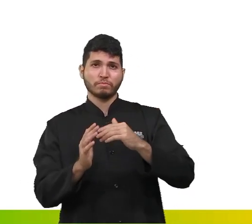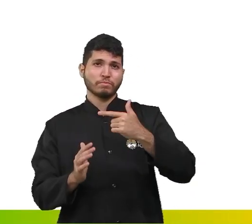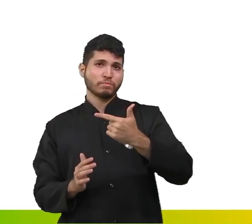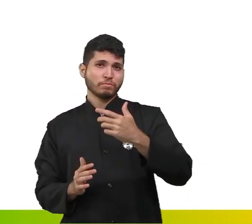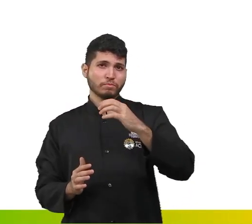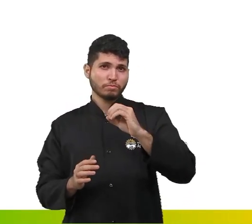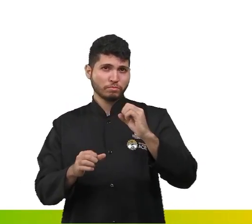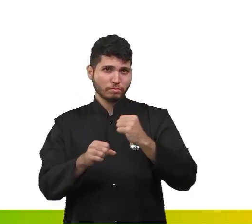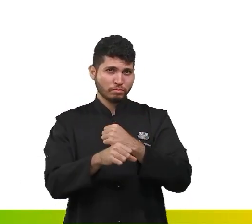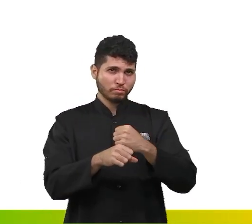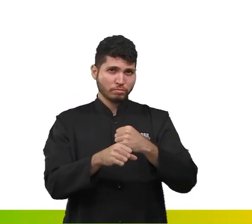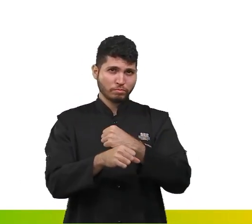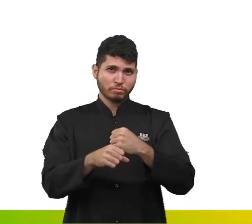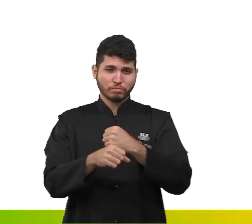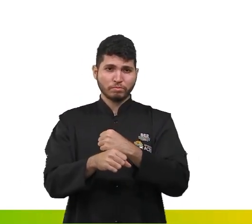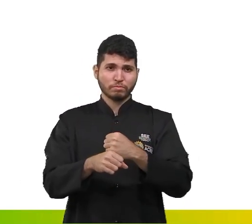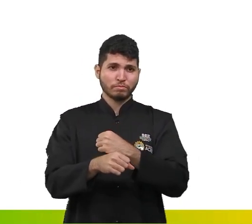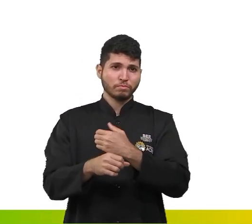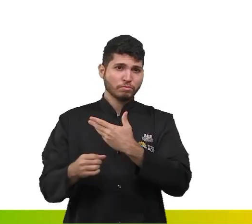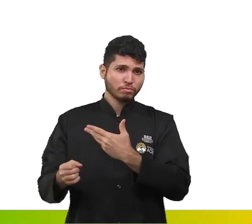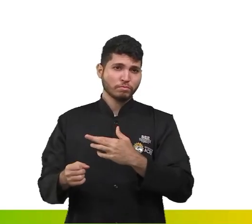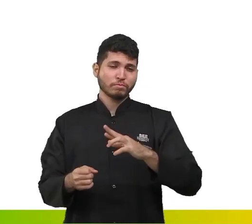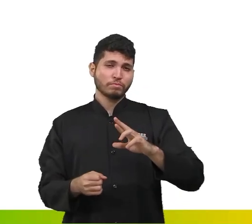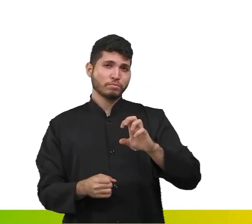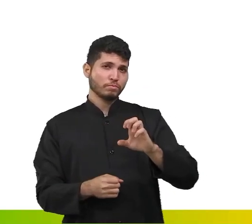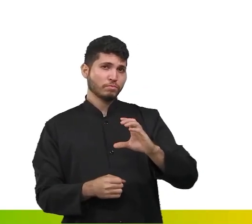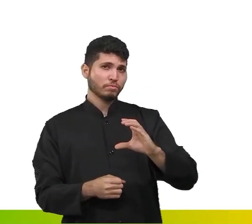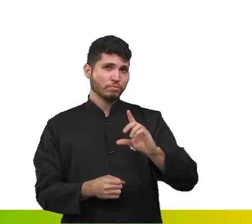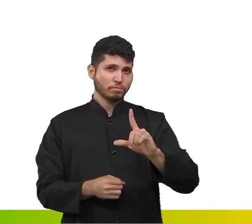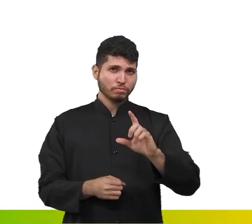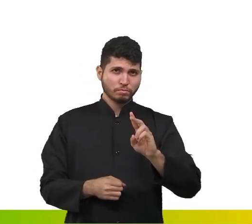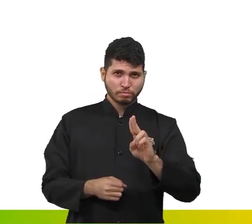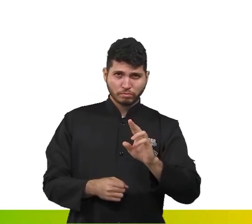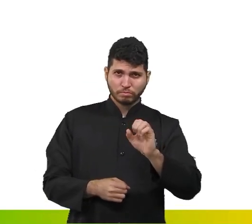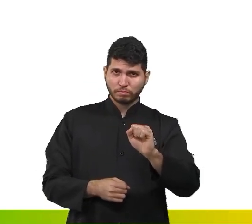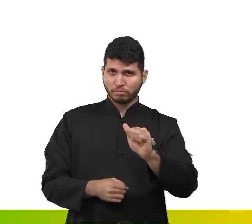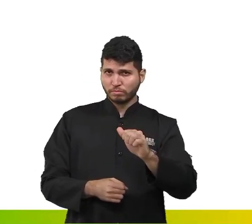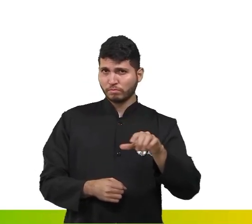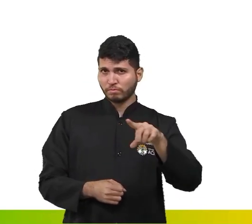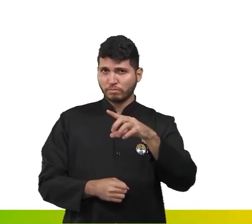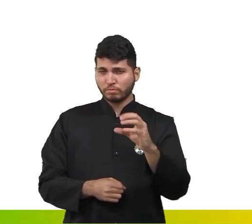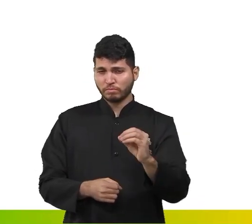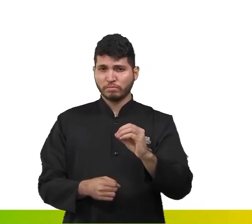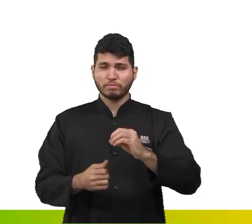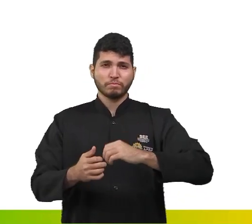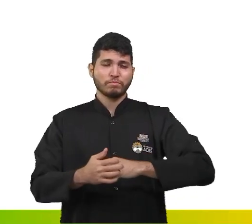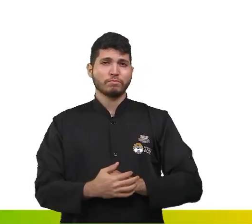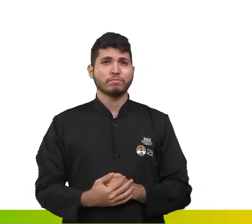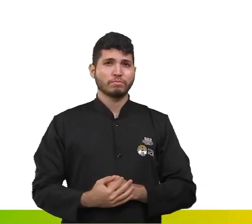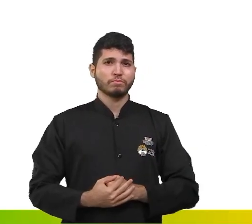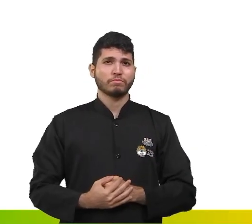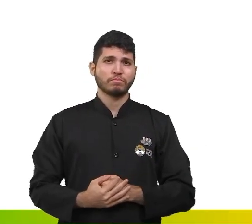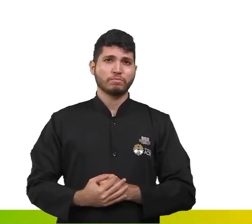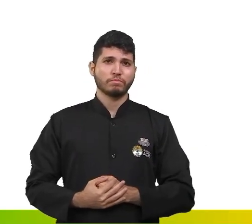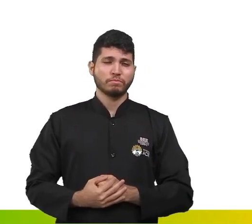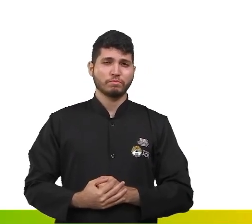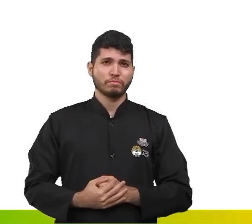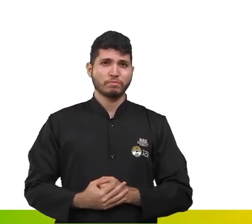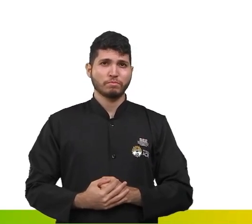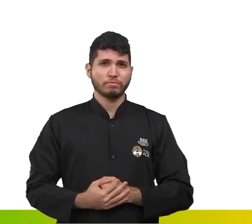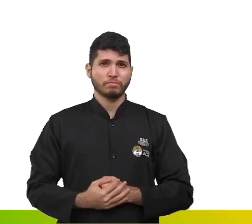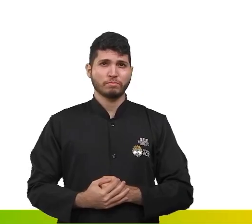Olha só, se for só homicídio, ele prevê uma pena de 6 a 20 anos. Só que, no entanto, quando